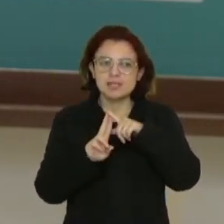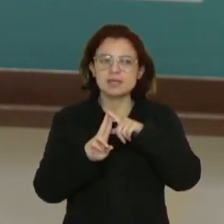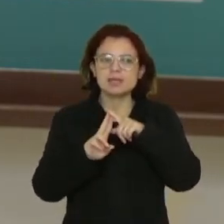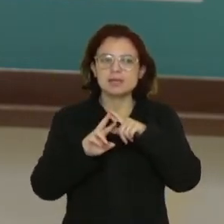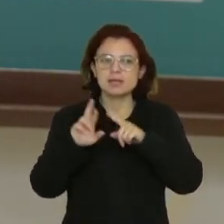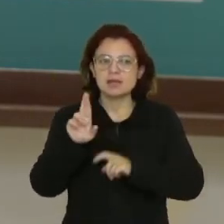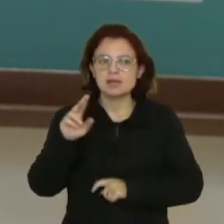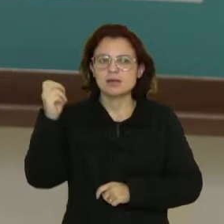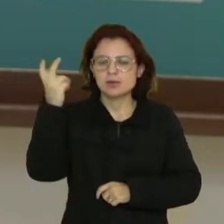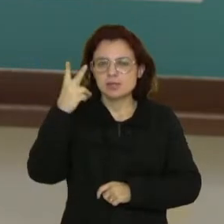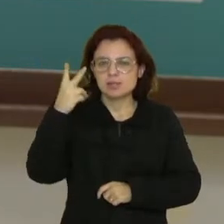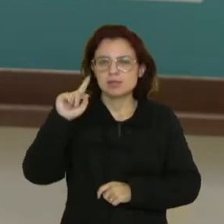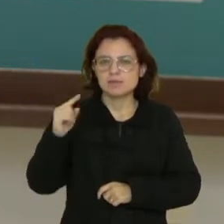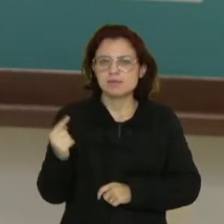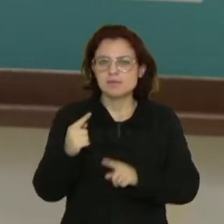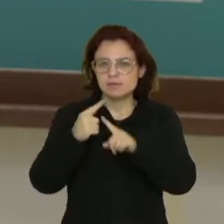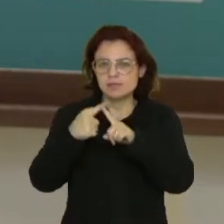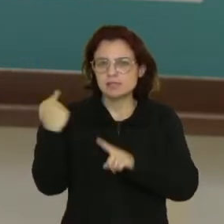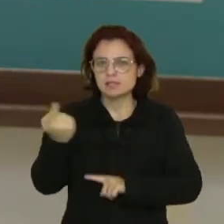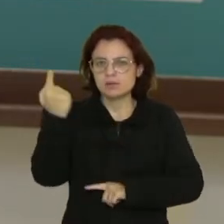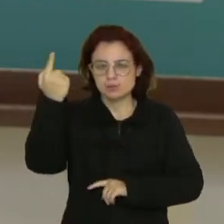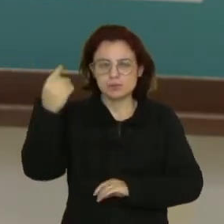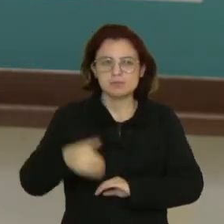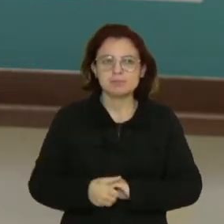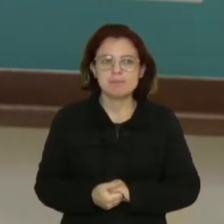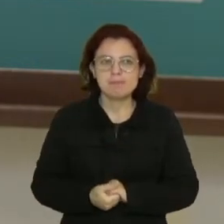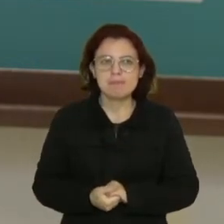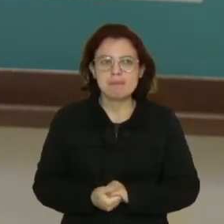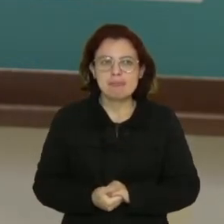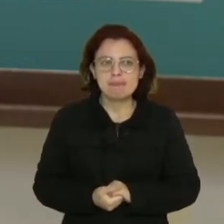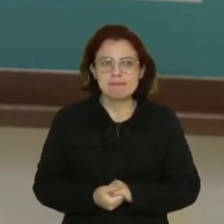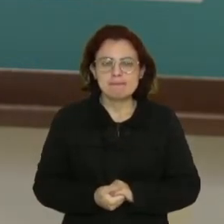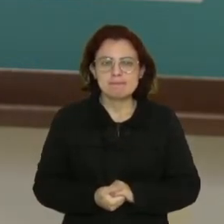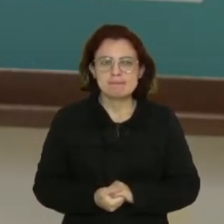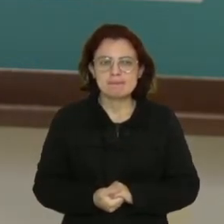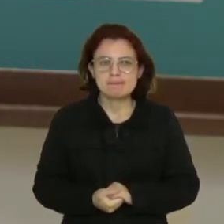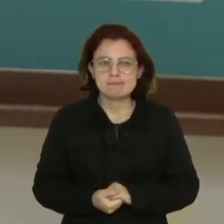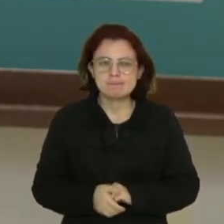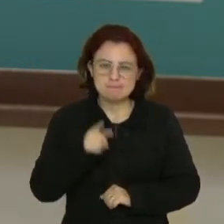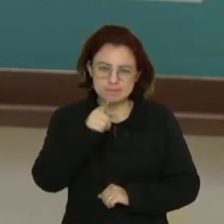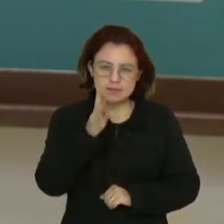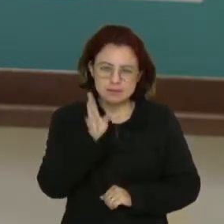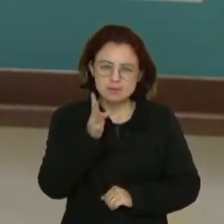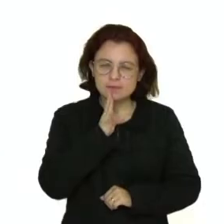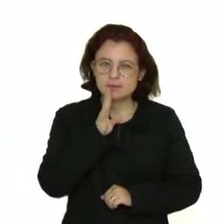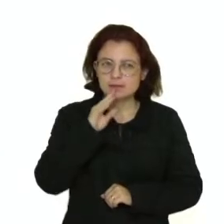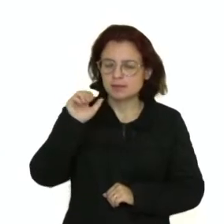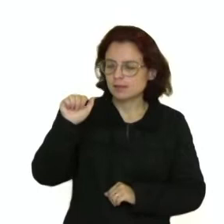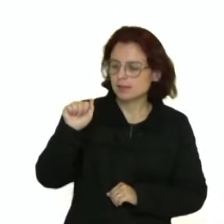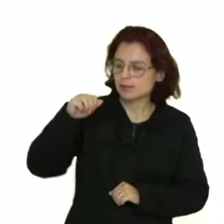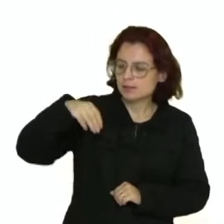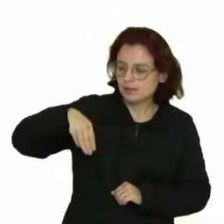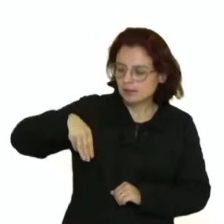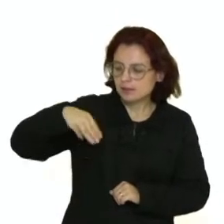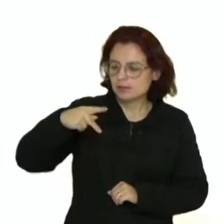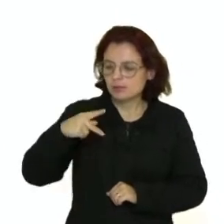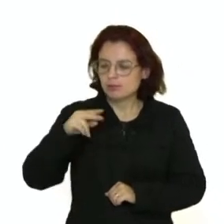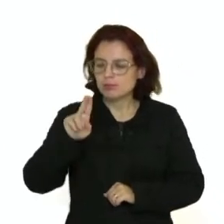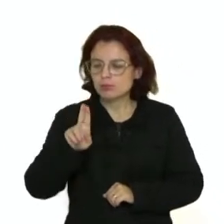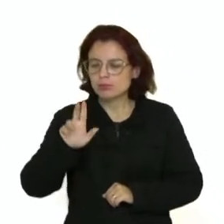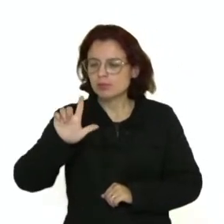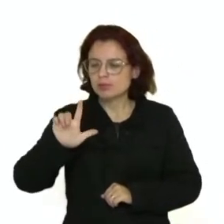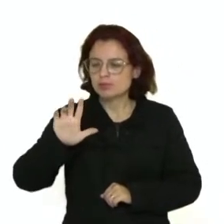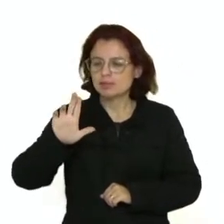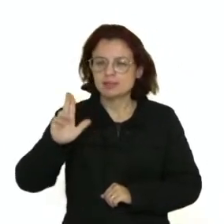vezes a altura tranquilo continuar vocês já ouviram falar dar um colheita já viram uma